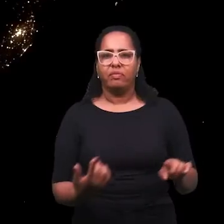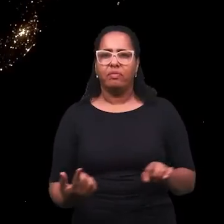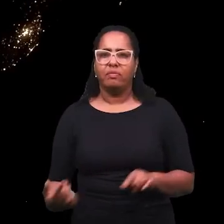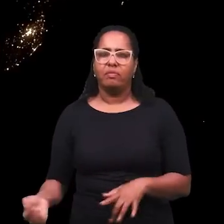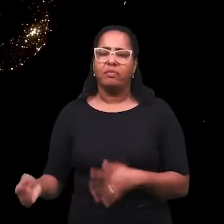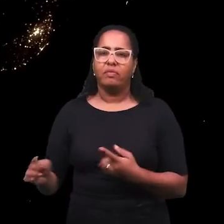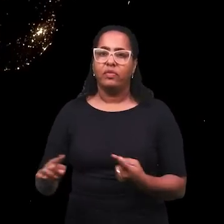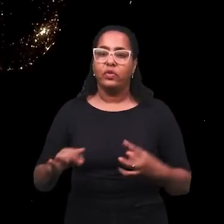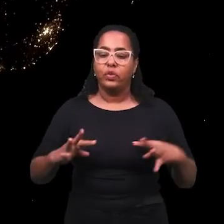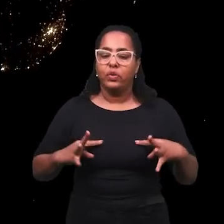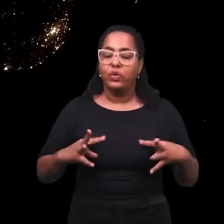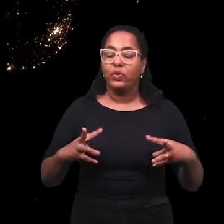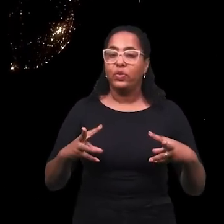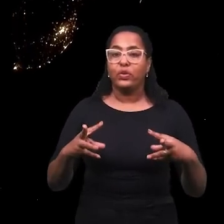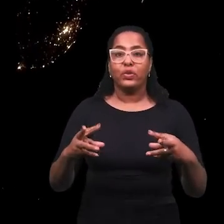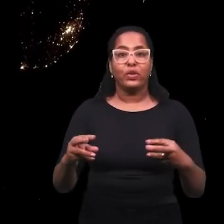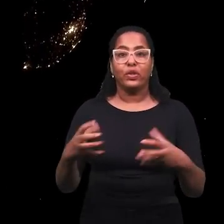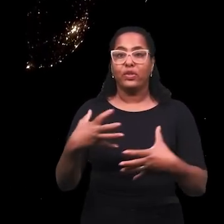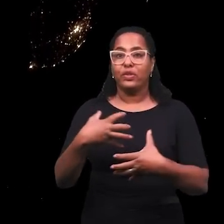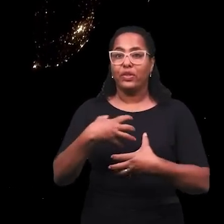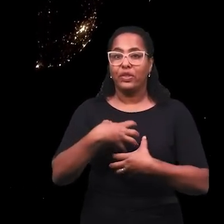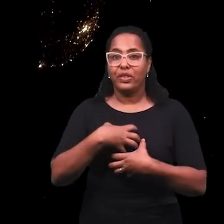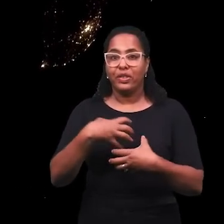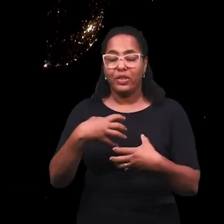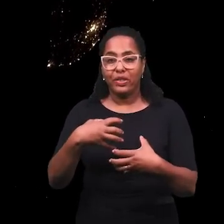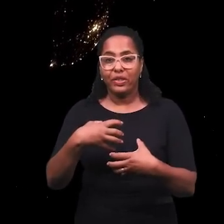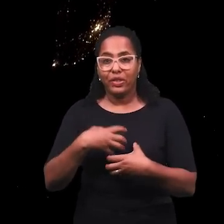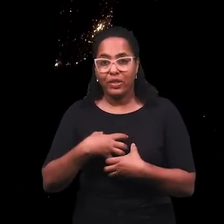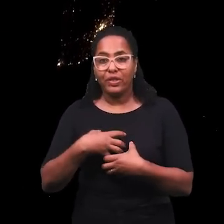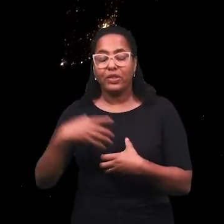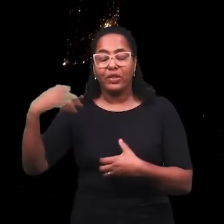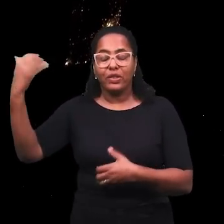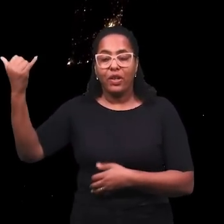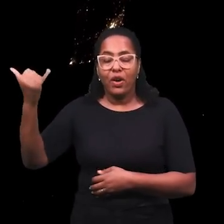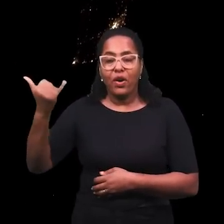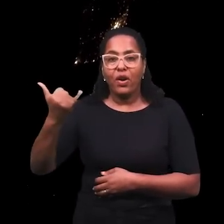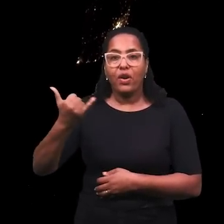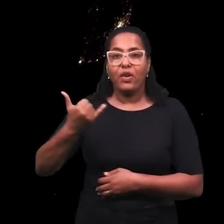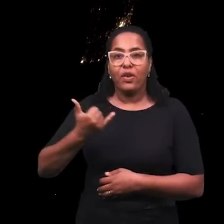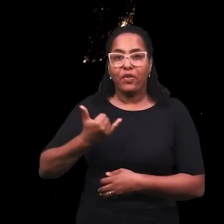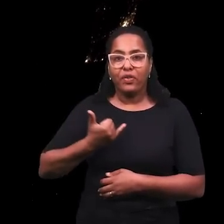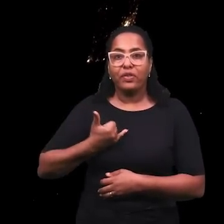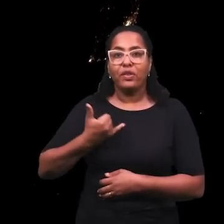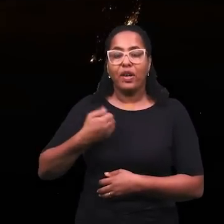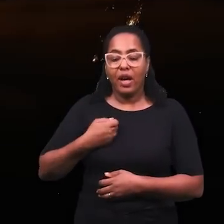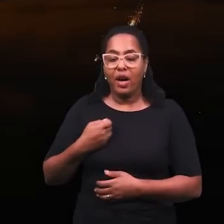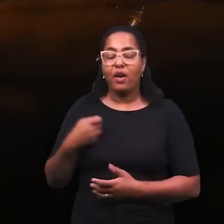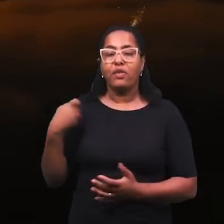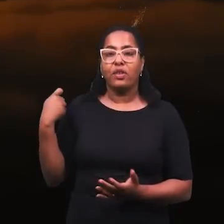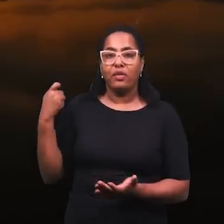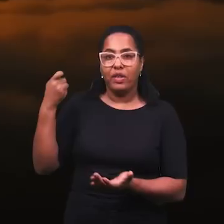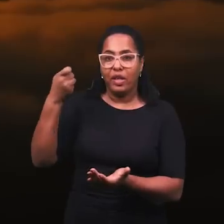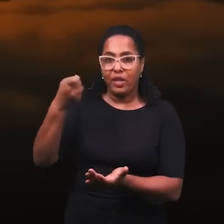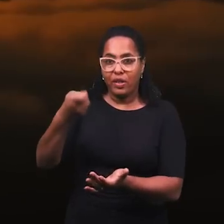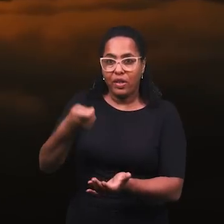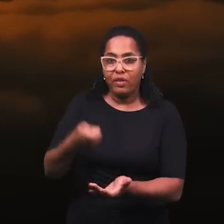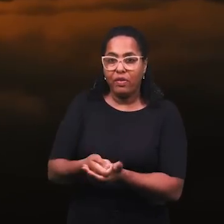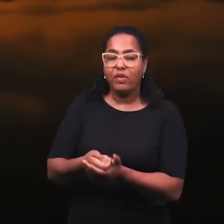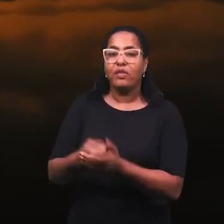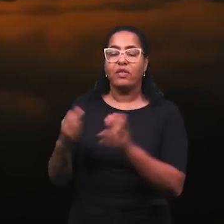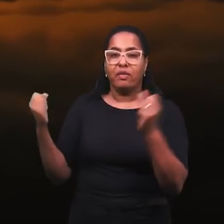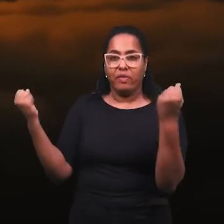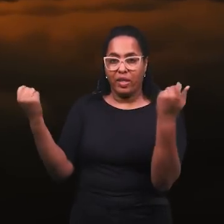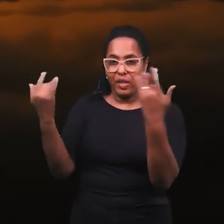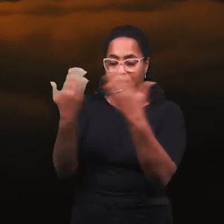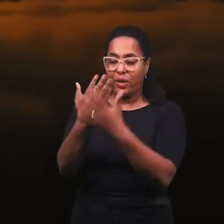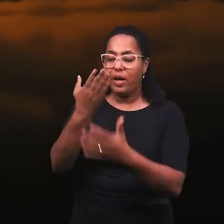Todo mundo ouviu a voz do Cordeiro que venceu. Vai cumprir-se agora